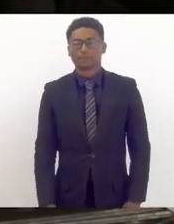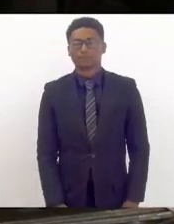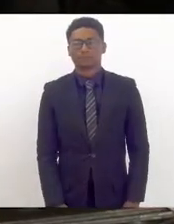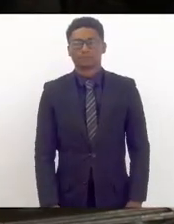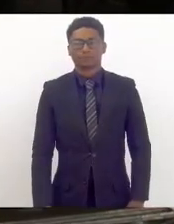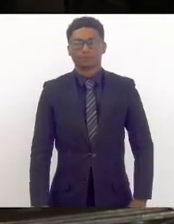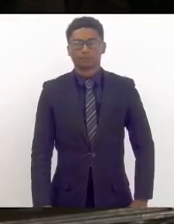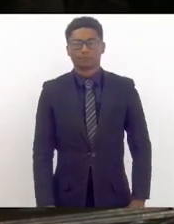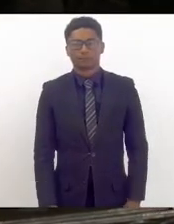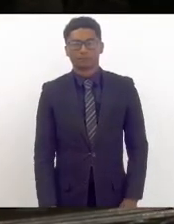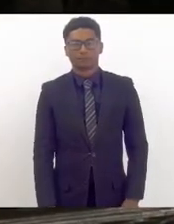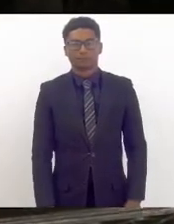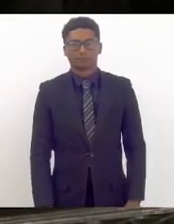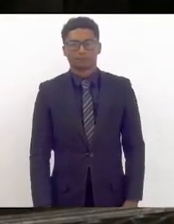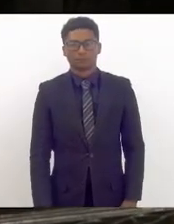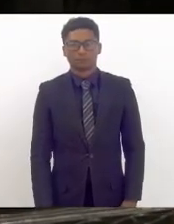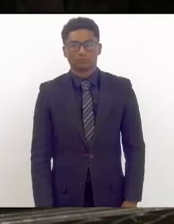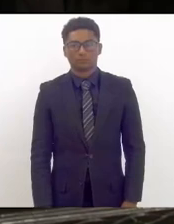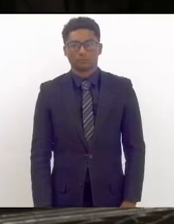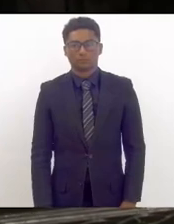Só um instante.